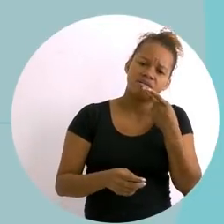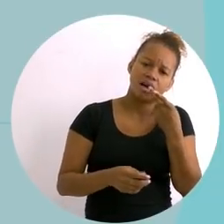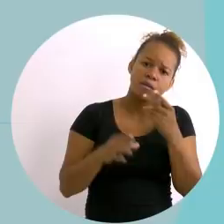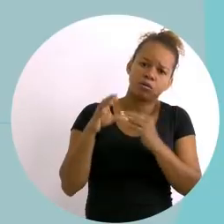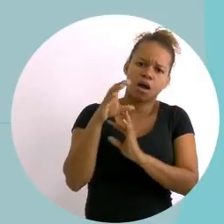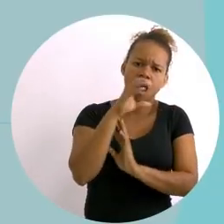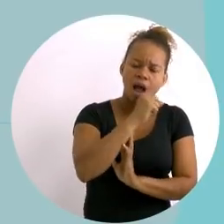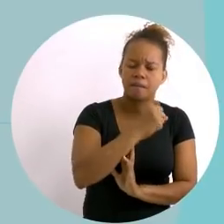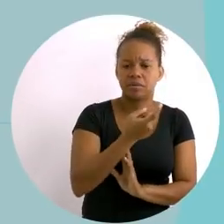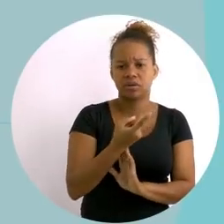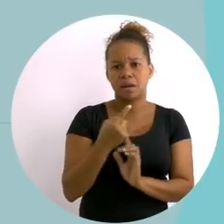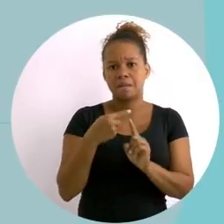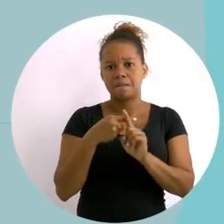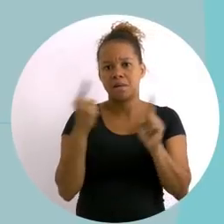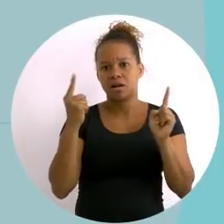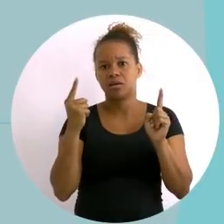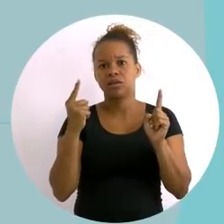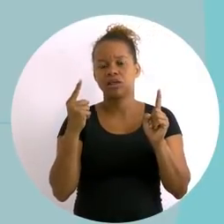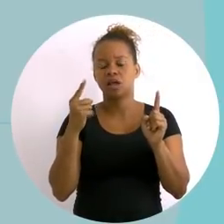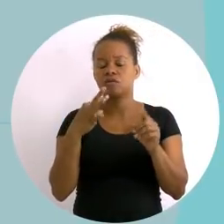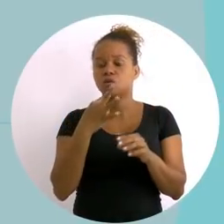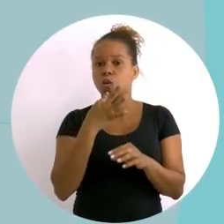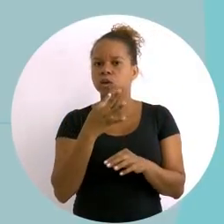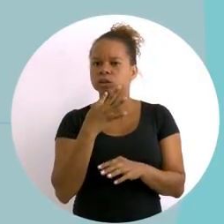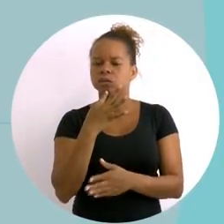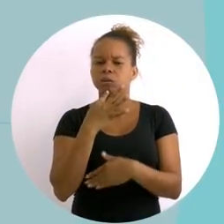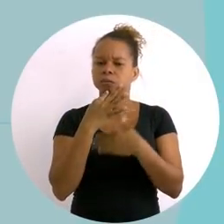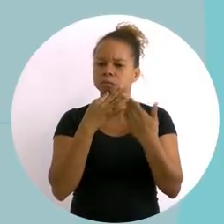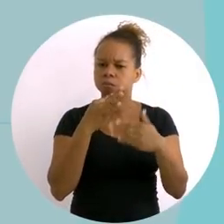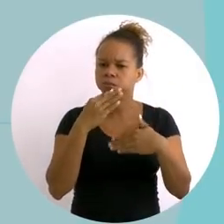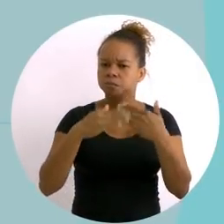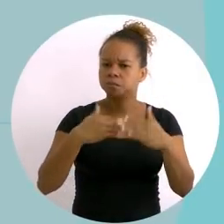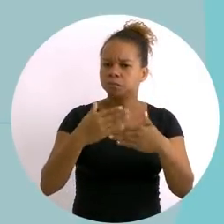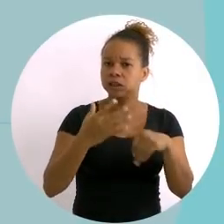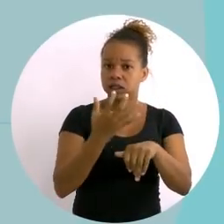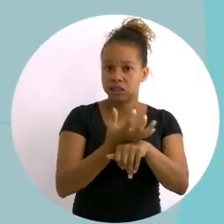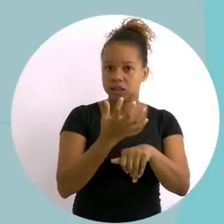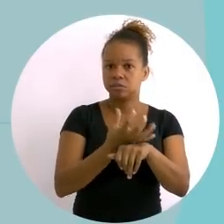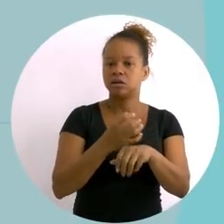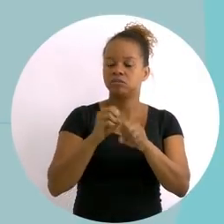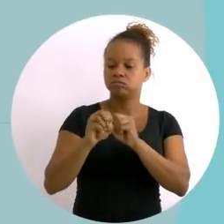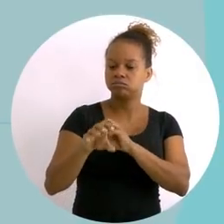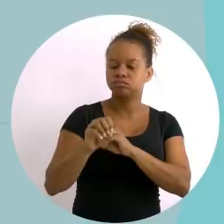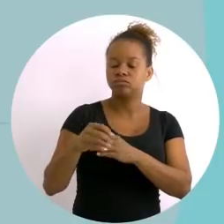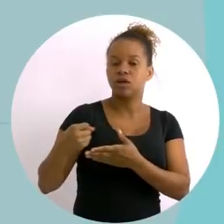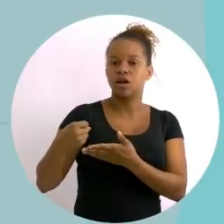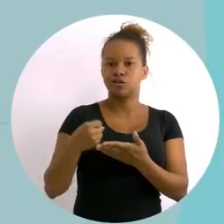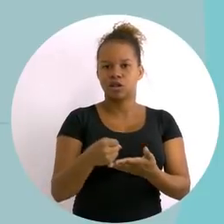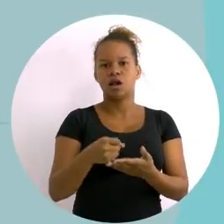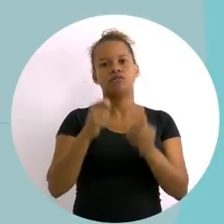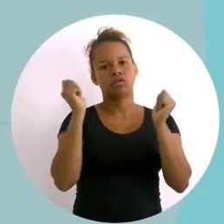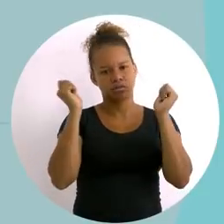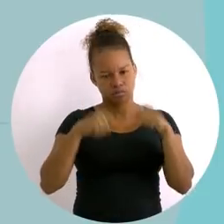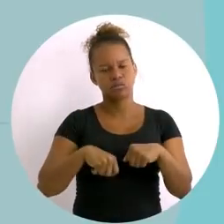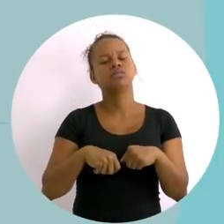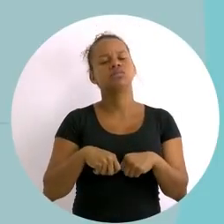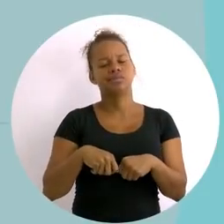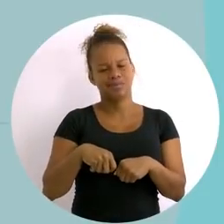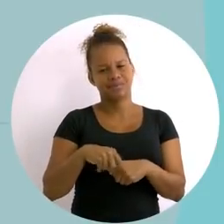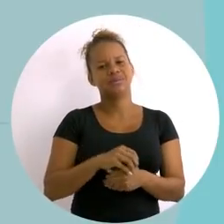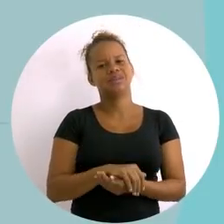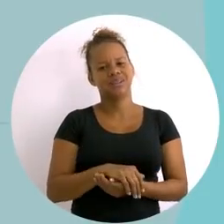muito rápida, mas através do conhecimento que esta disciplina vem trazendo nesse momento, você certamente